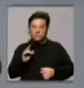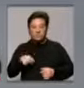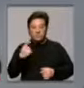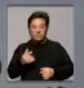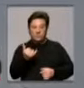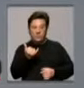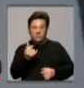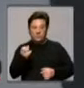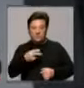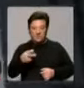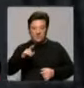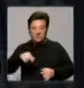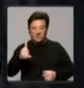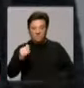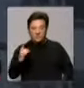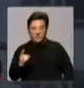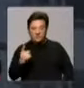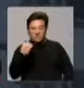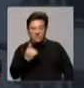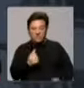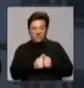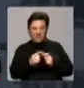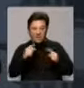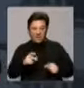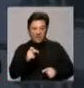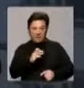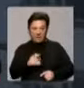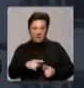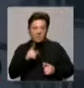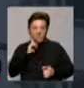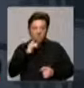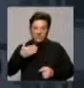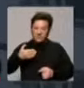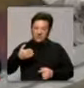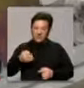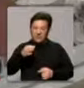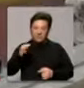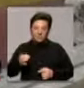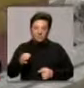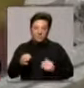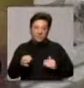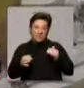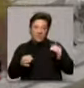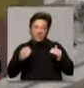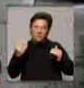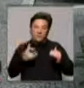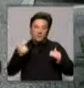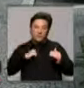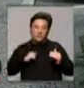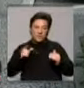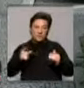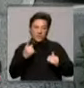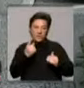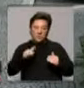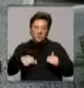de 2,26 por ação um valor 70% acima do oferecido pelos espanhóis de